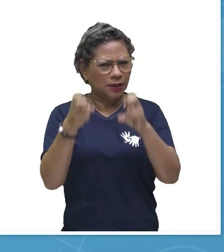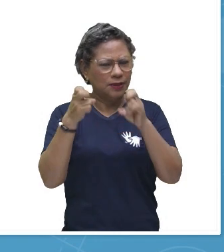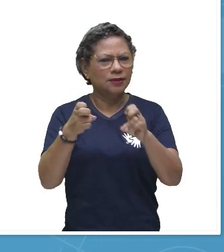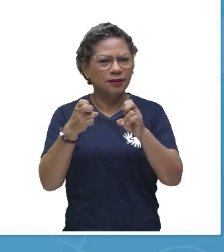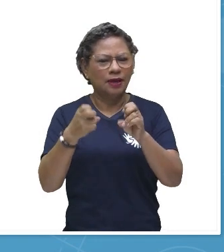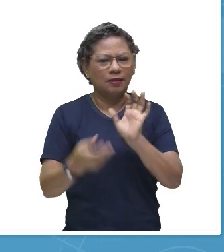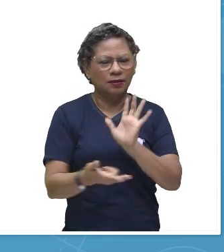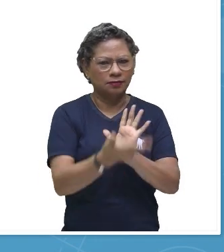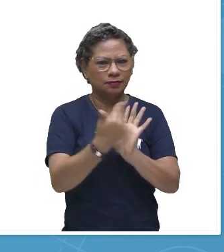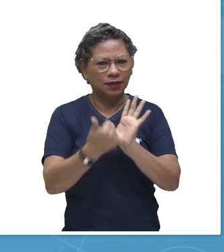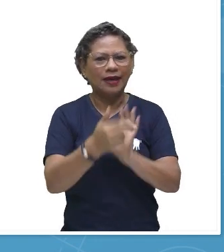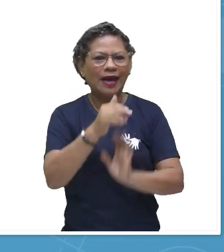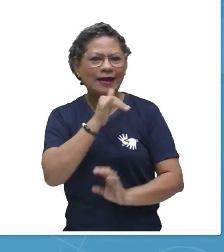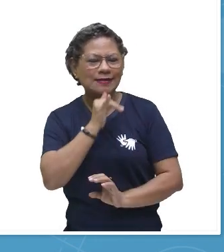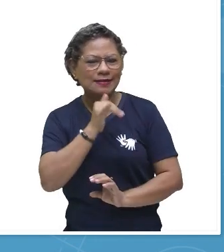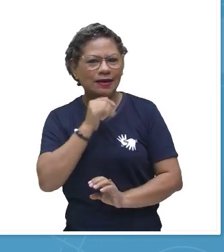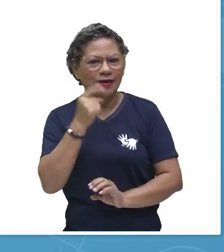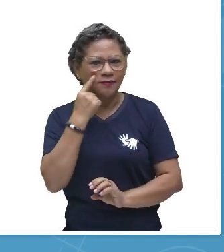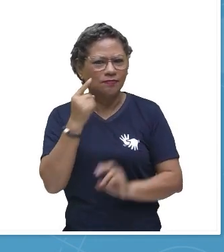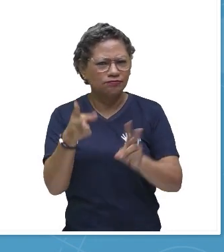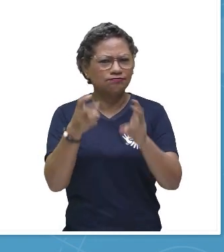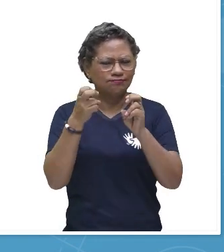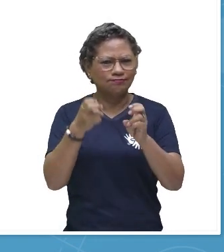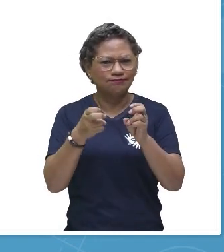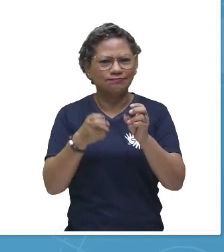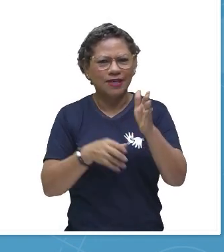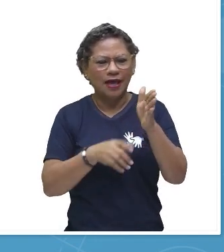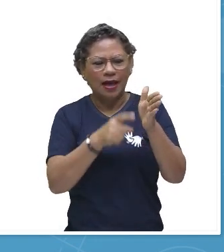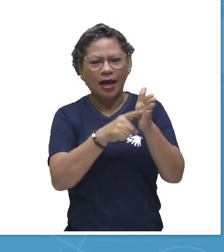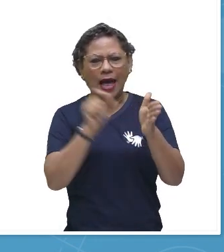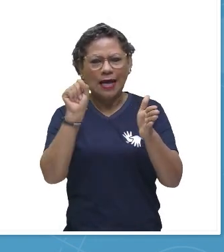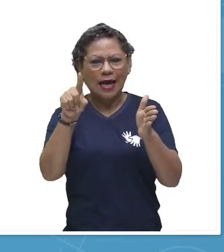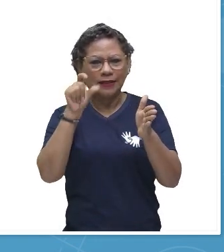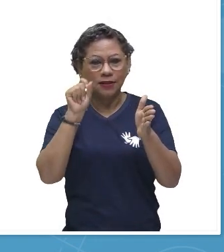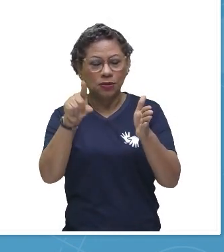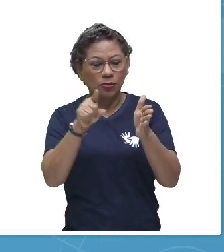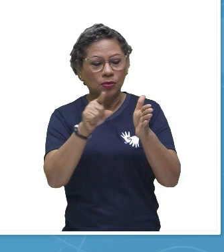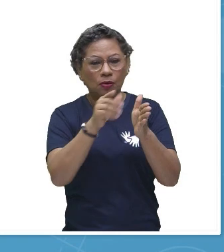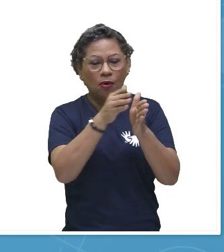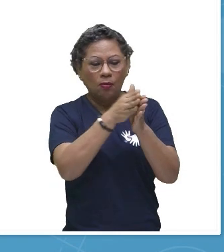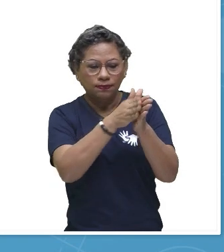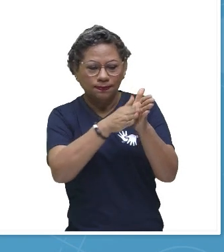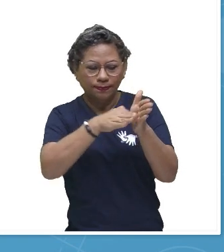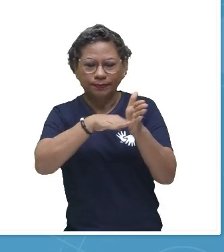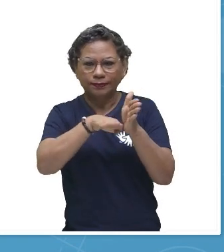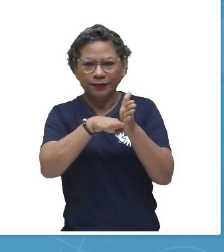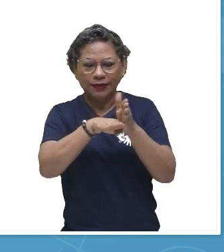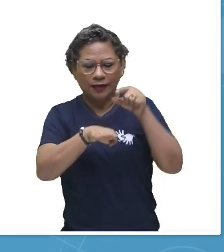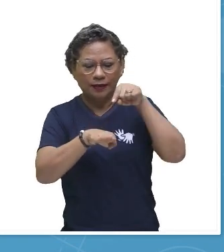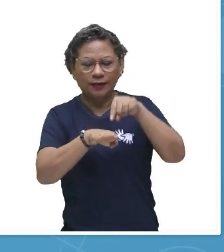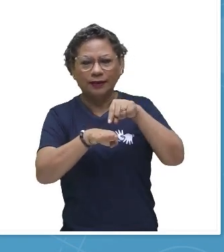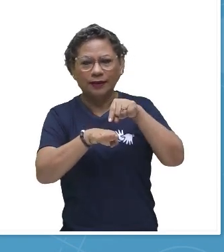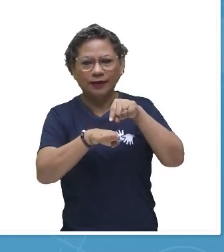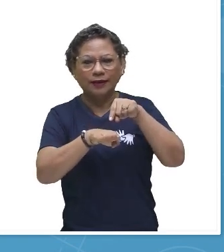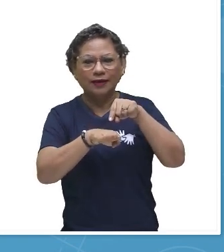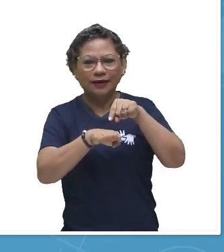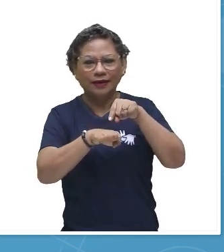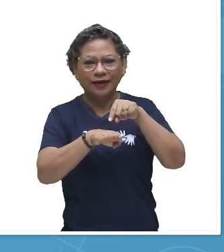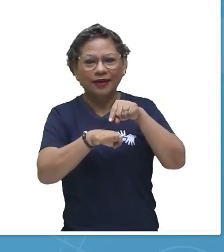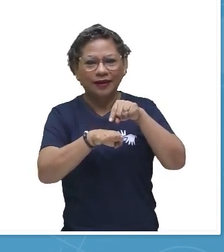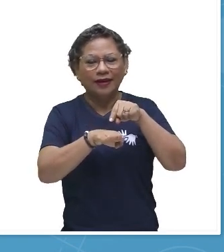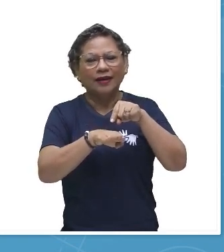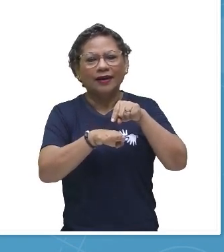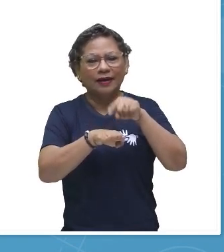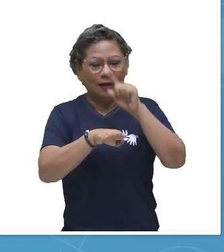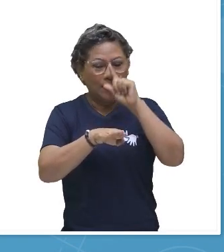exemplo onde a gente tem uma parede azul e uma parede amarela. Vejam que o encontro dessas duas